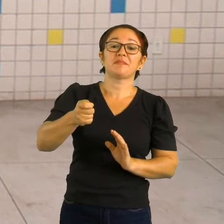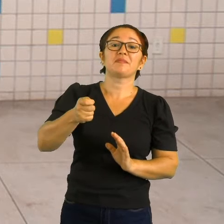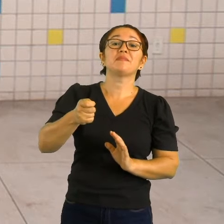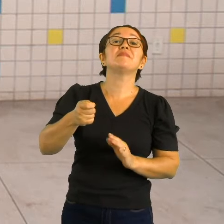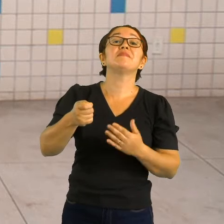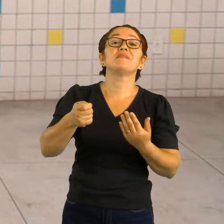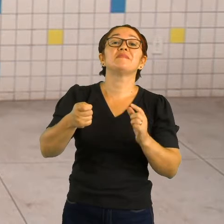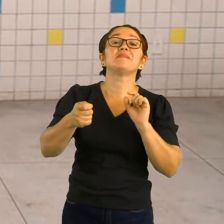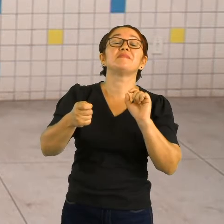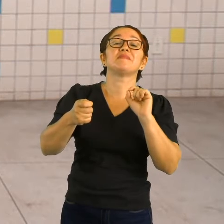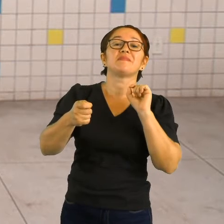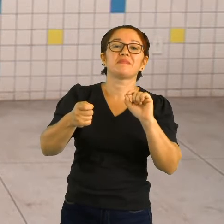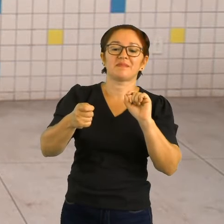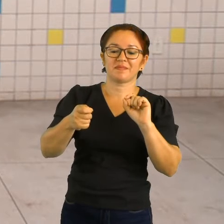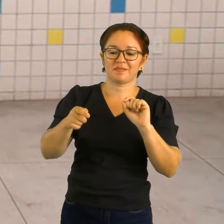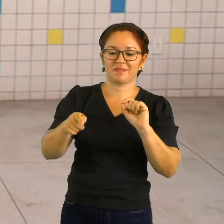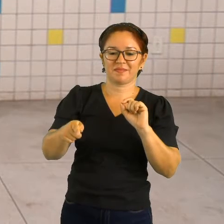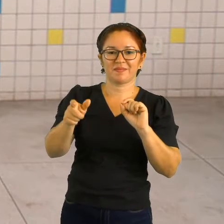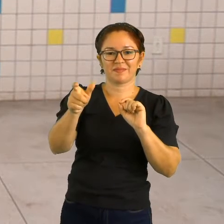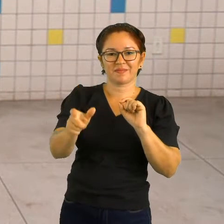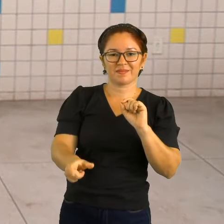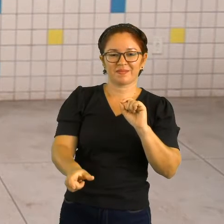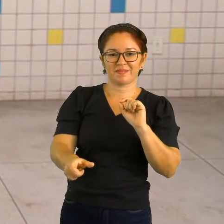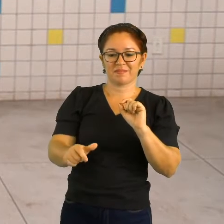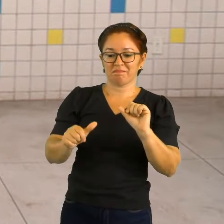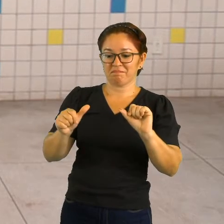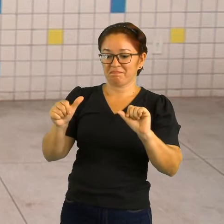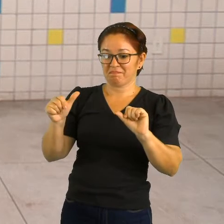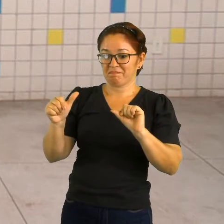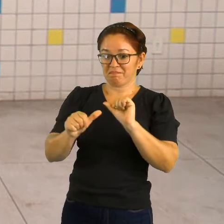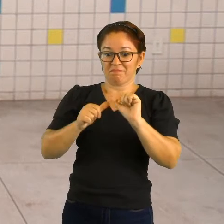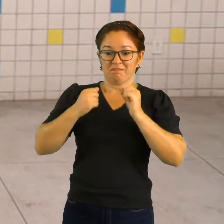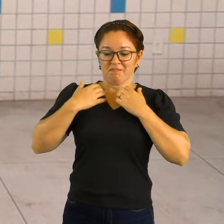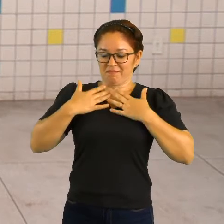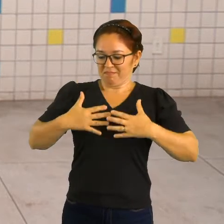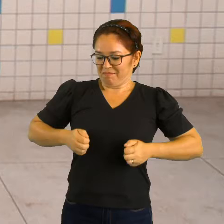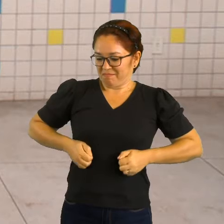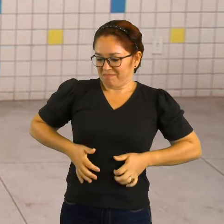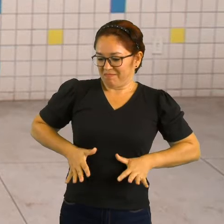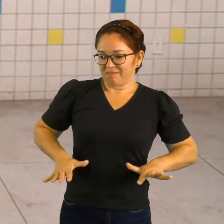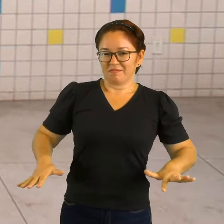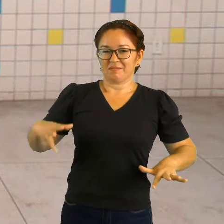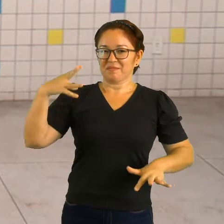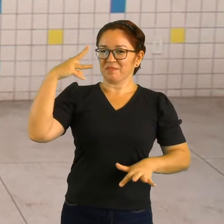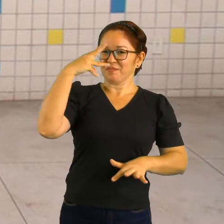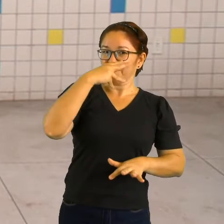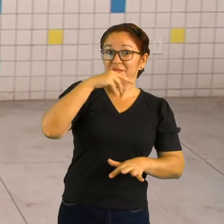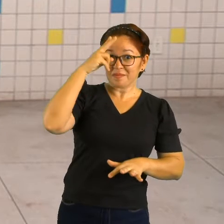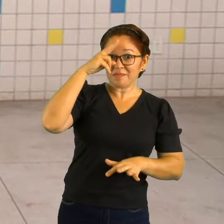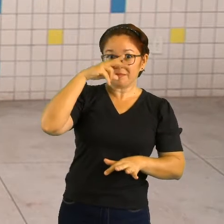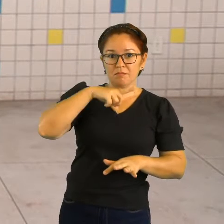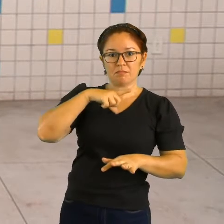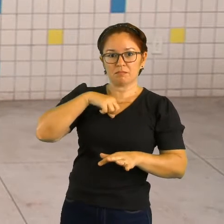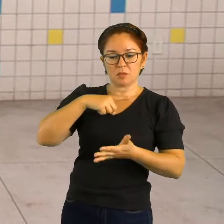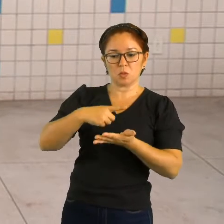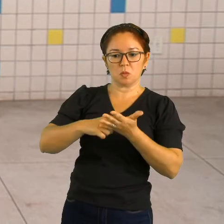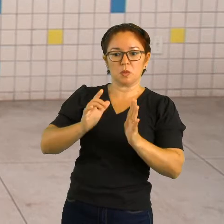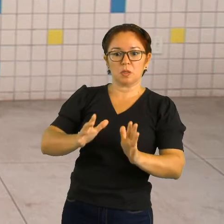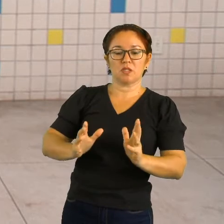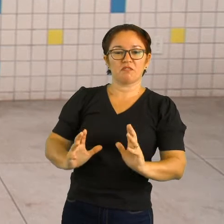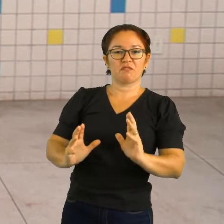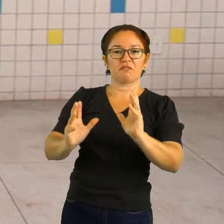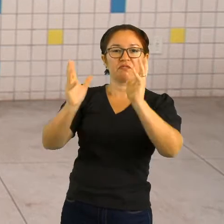ali faz com que a Cinderela tenha um vestido lindo para ir para a festa, né? Que tinha uma festa lá no reinado, que o príncipe